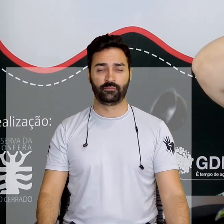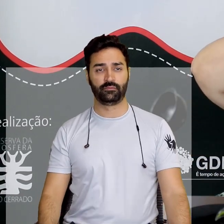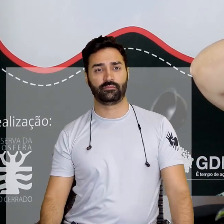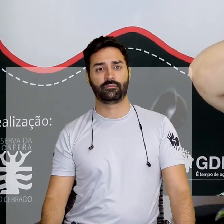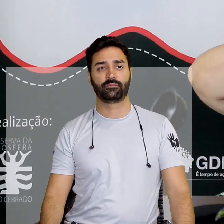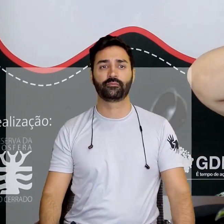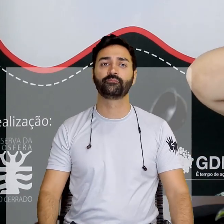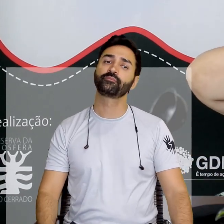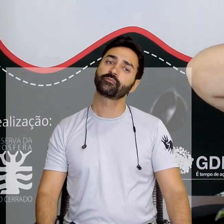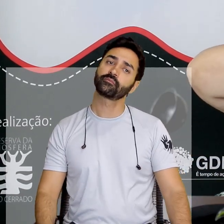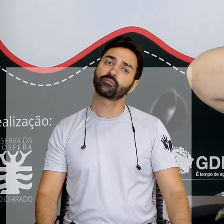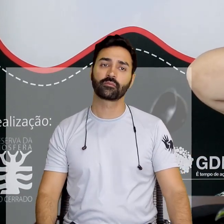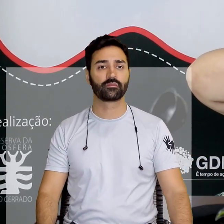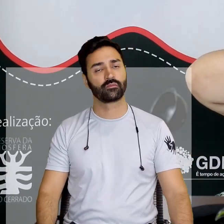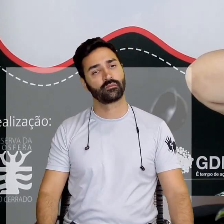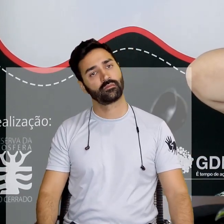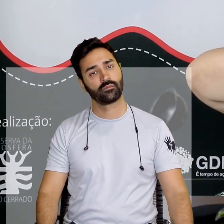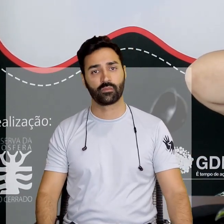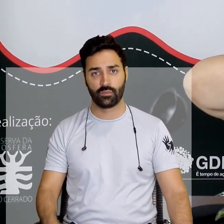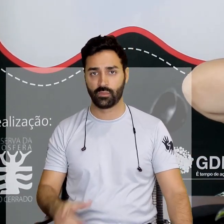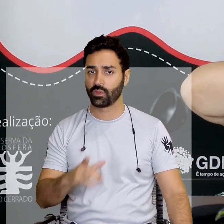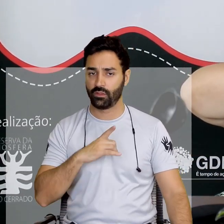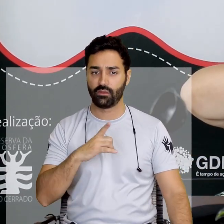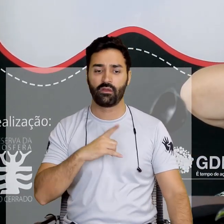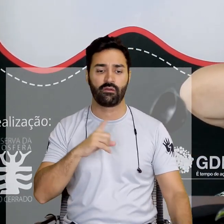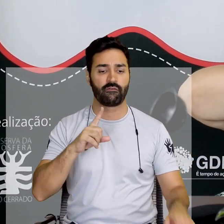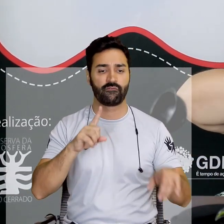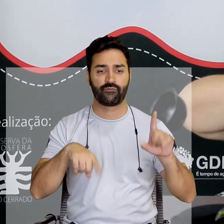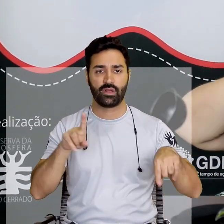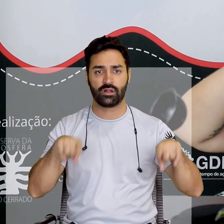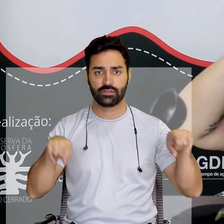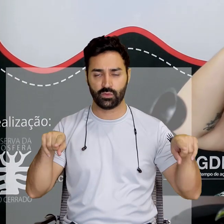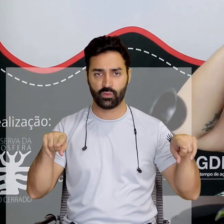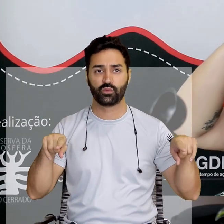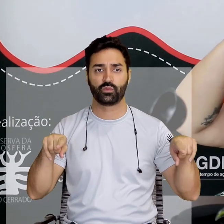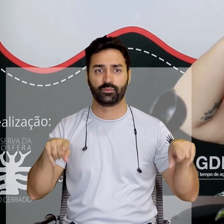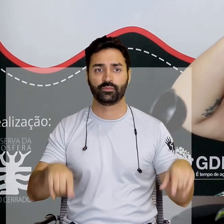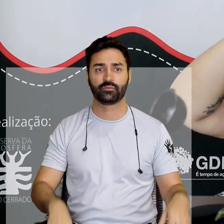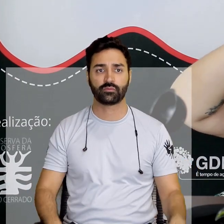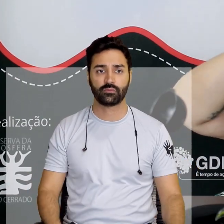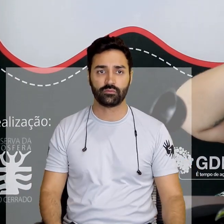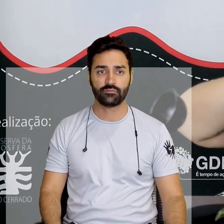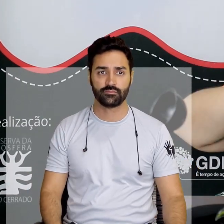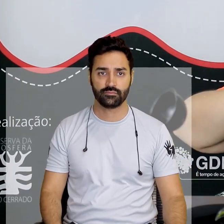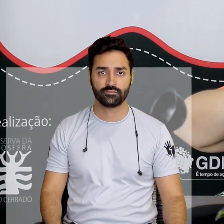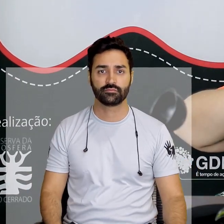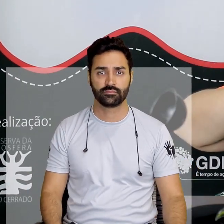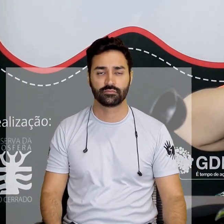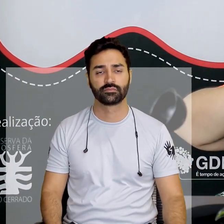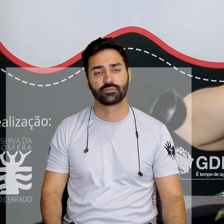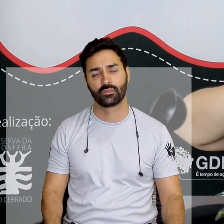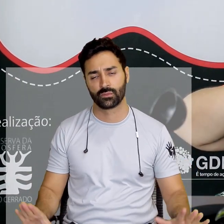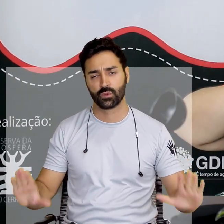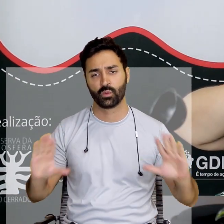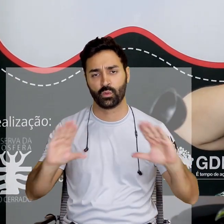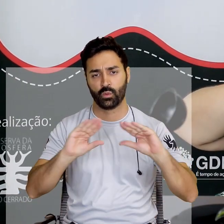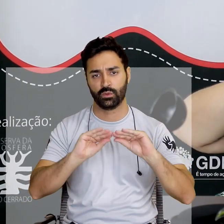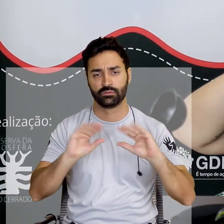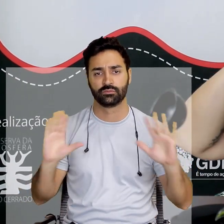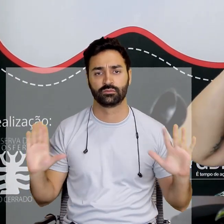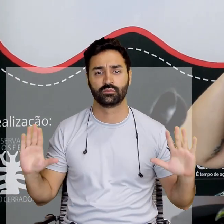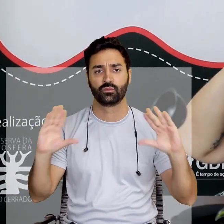Noite. A gente tem uma variação para noite, que é esse aqui, ó. Noite.